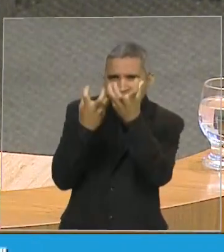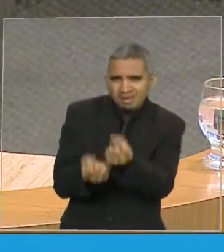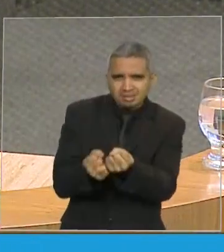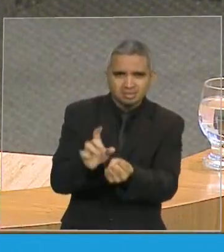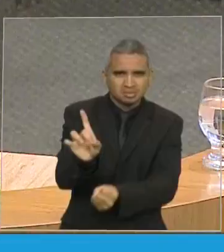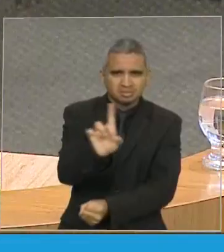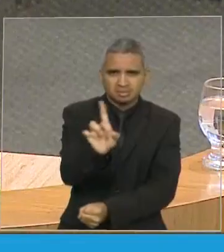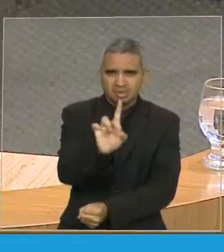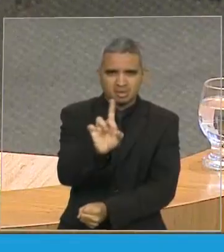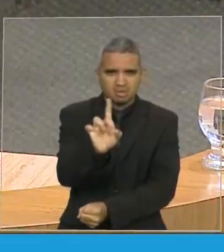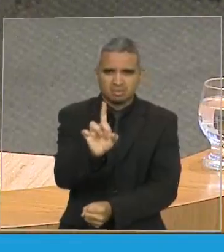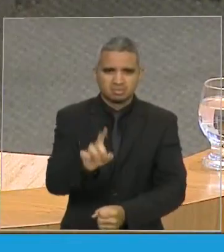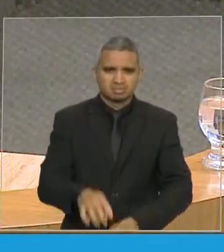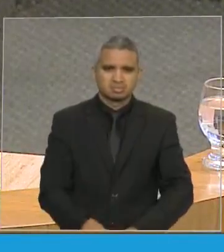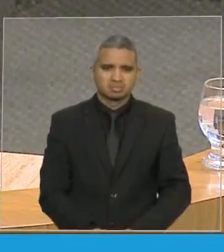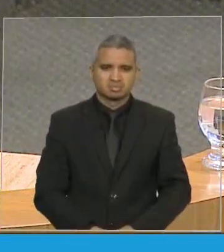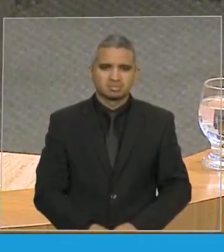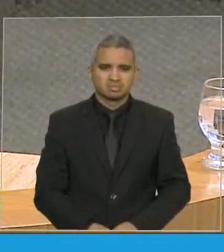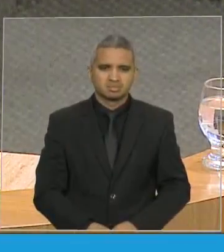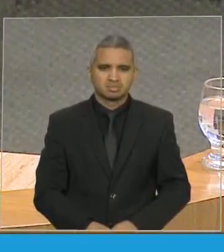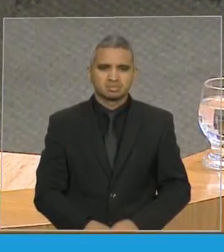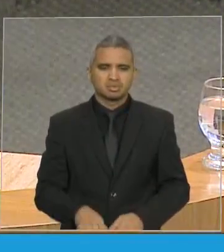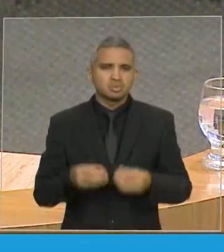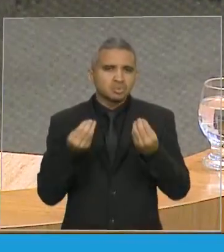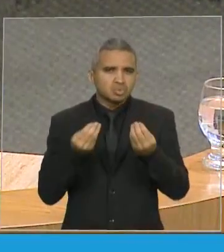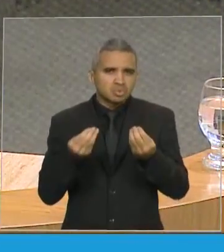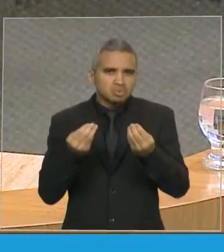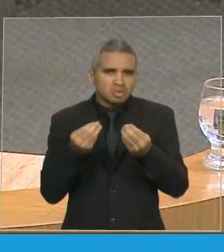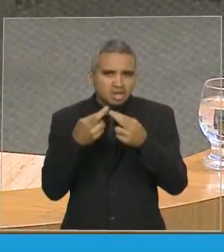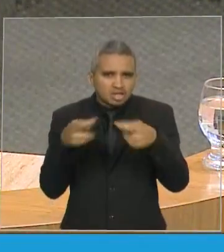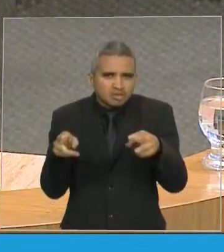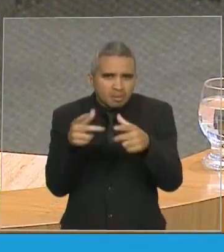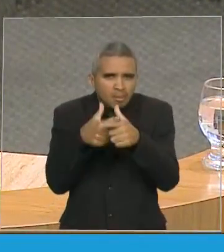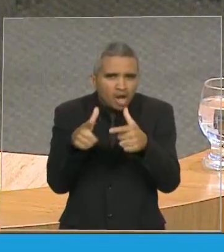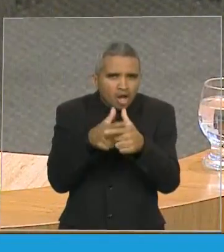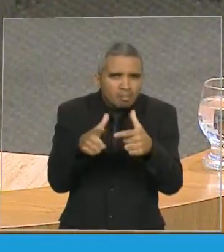inaceitável como uma resolução de problema.